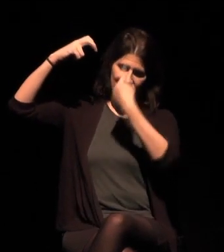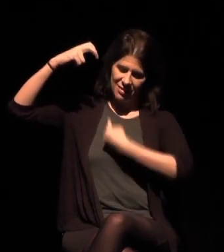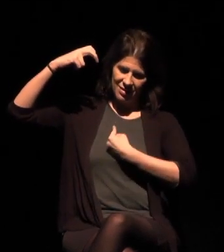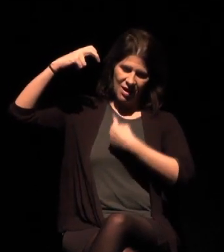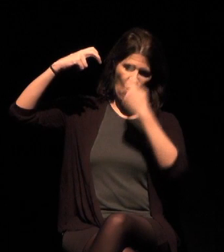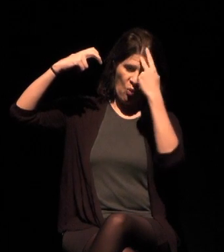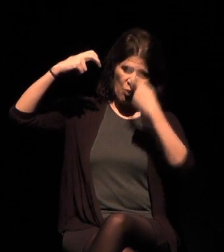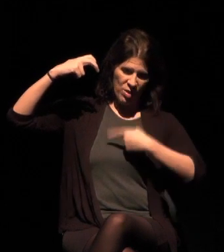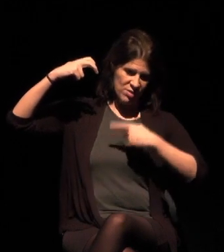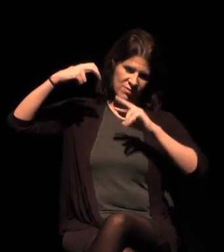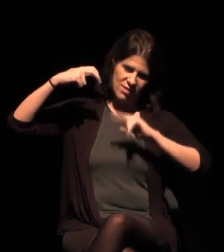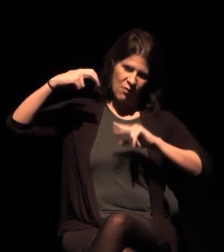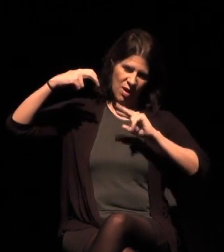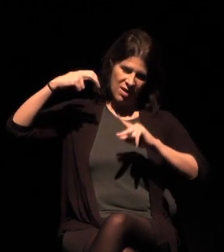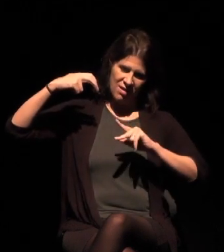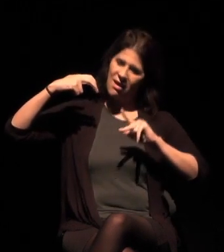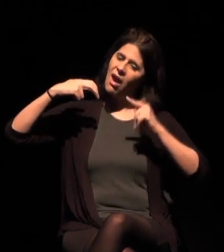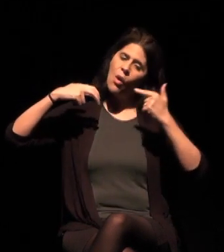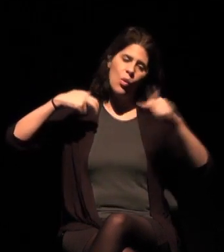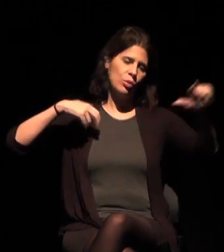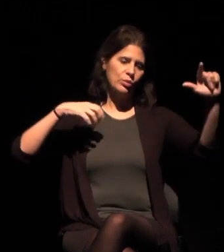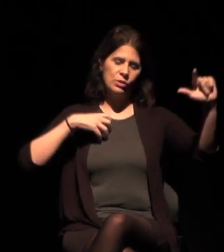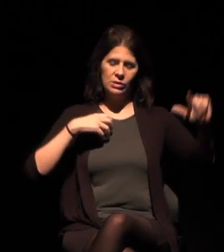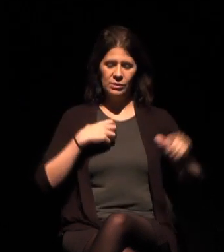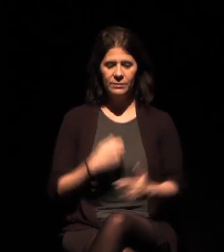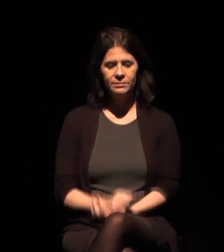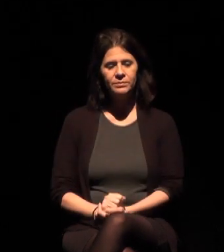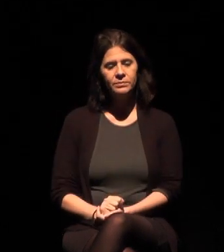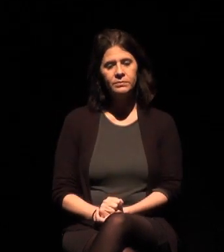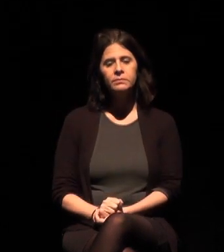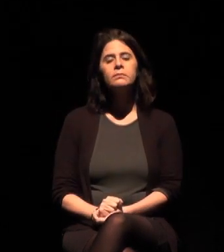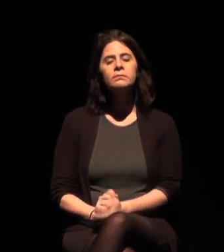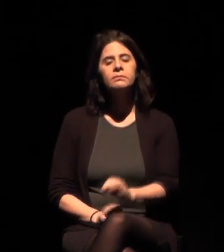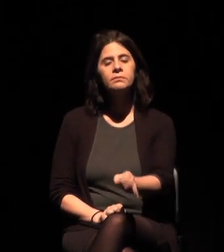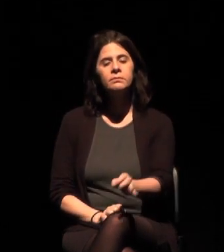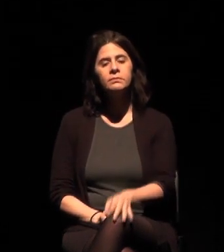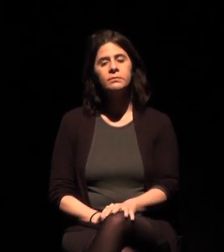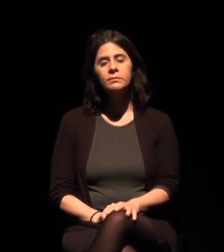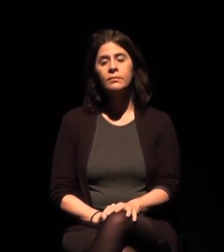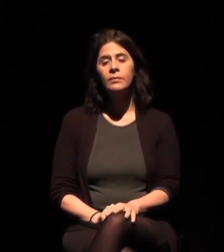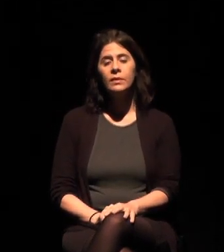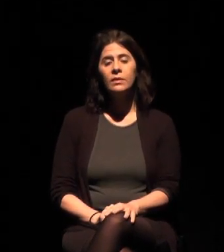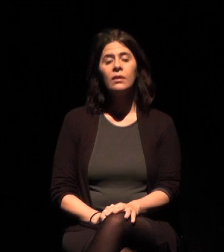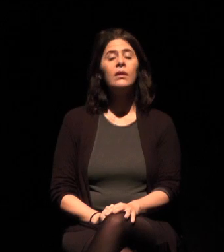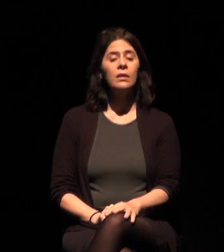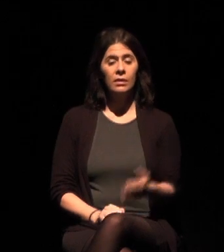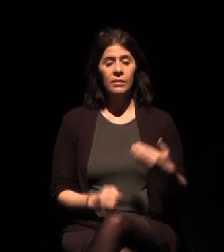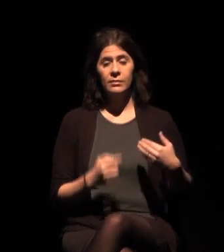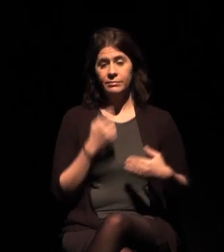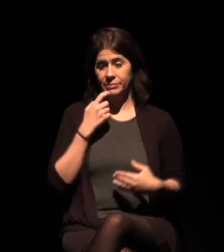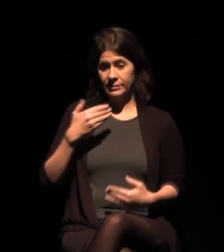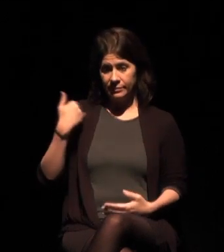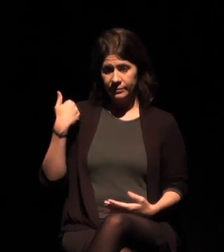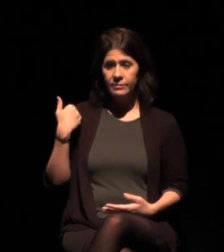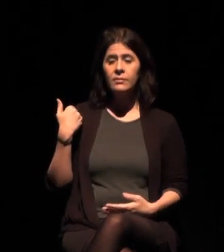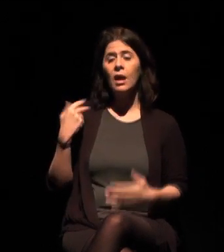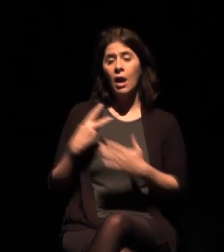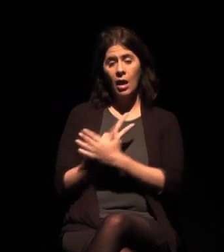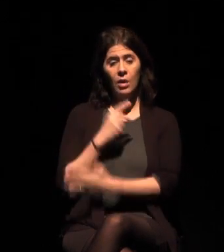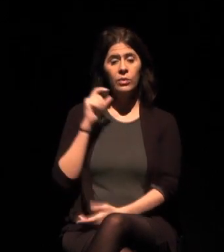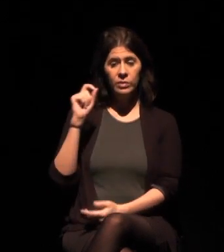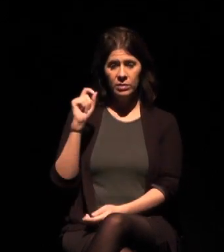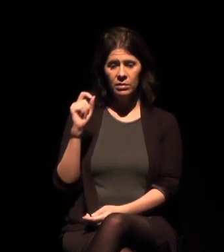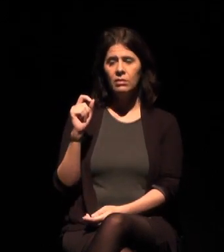outra coisa que a gente tá ali dando aí é ultimamente isso tem de ser levado às últimas conseqüências com